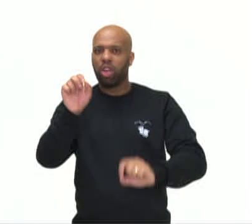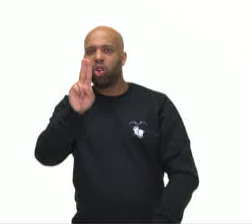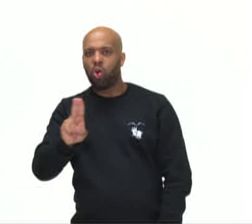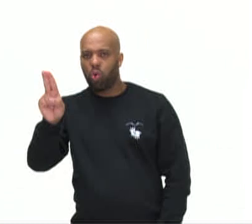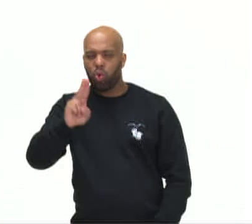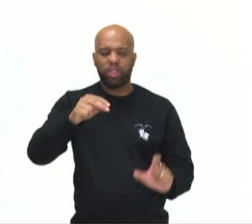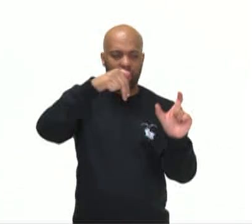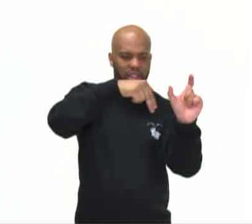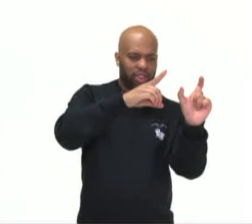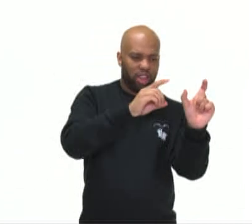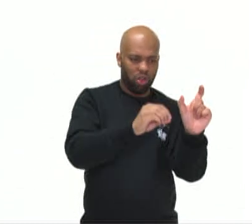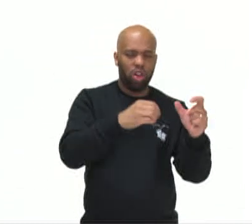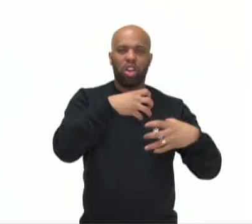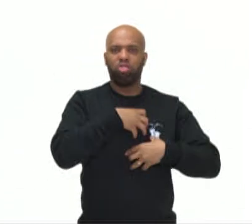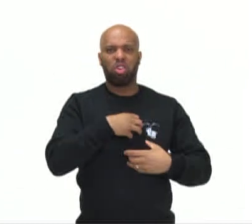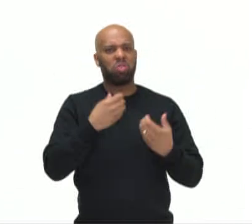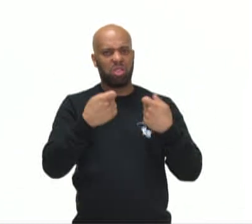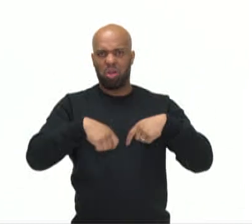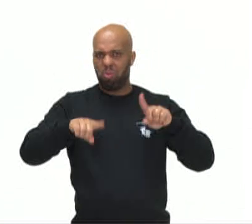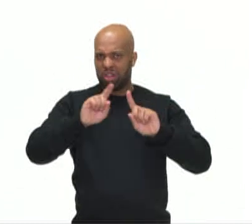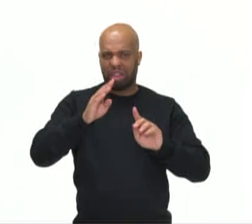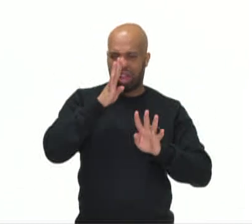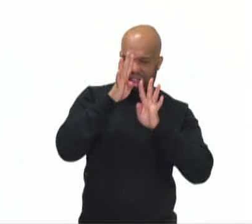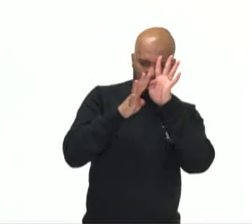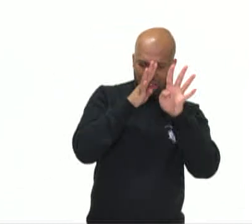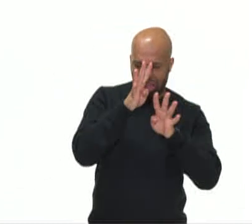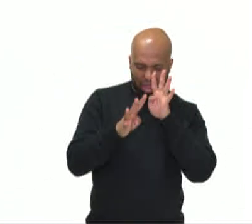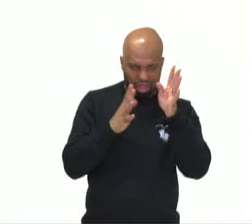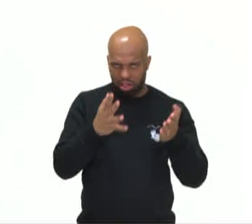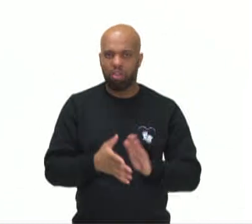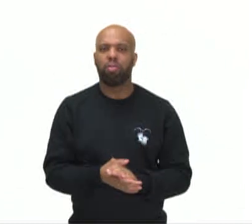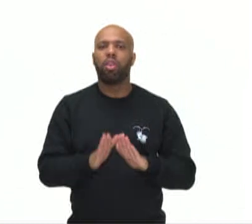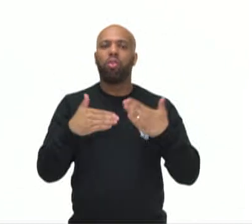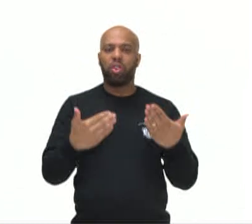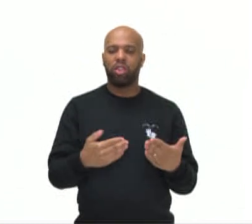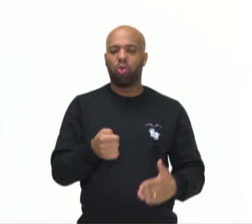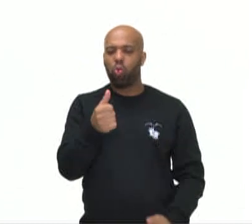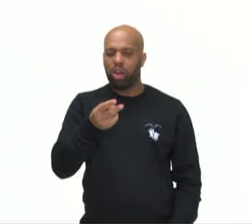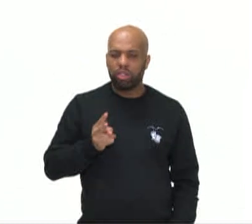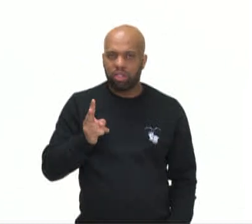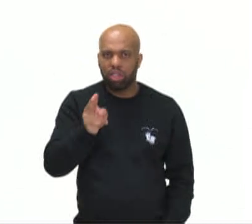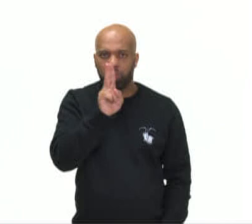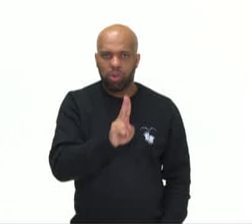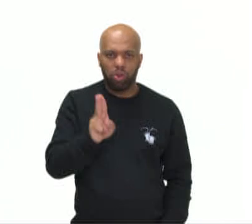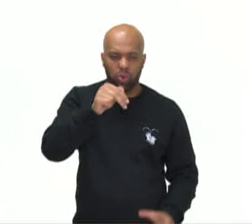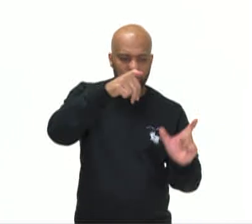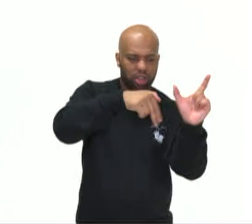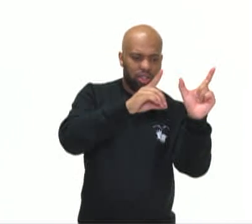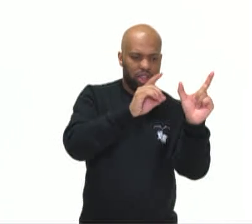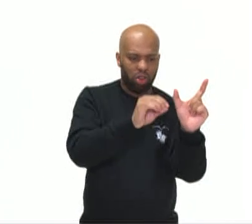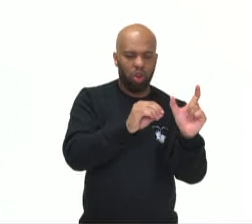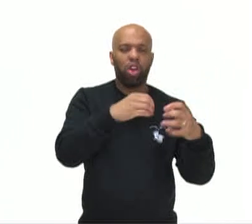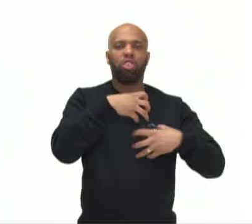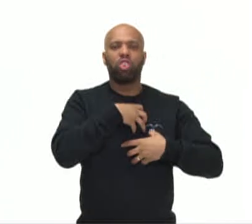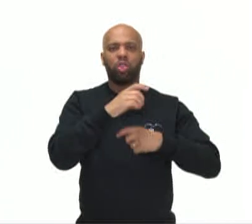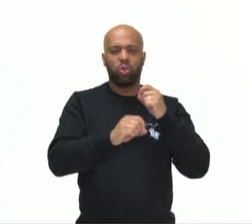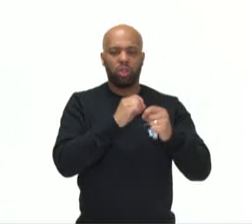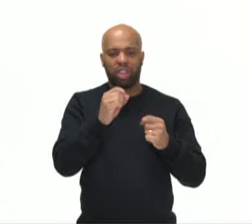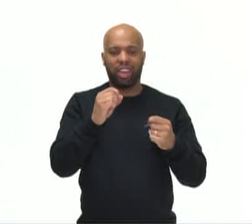do gerúndio de forma desnecessária e exagerada. Geralmente, usa-se o gerúndio de